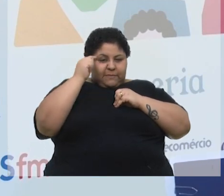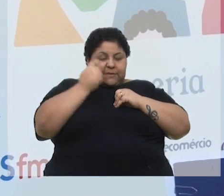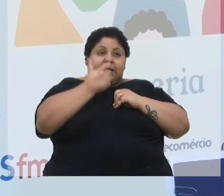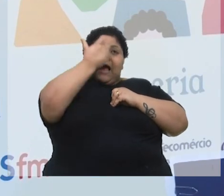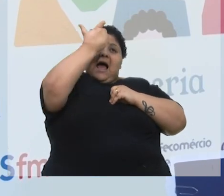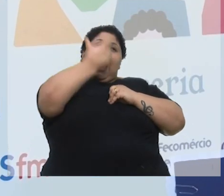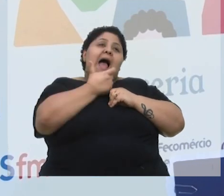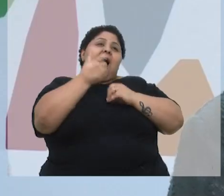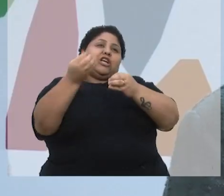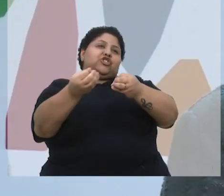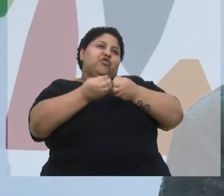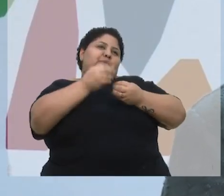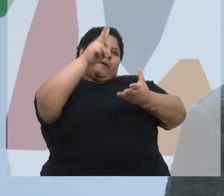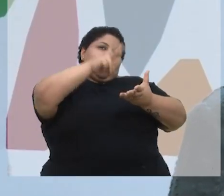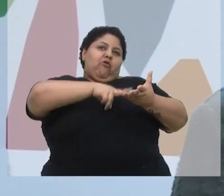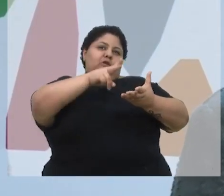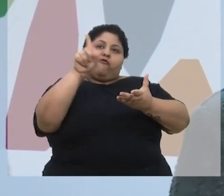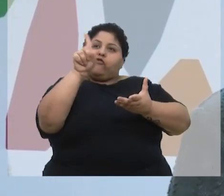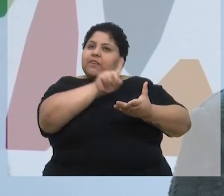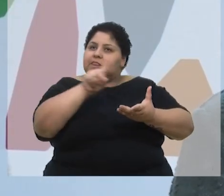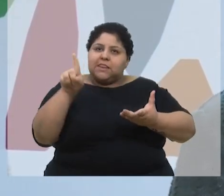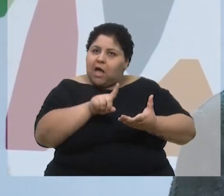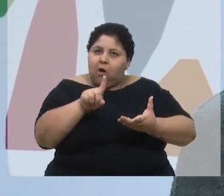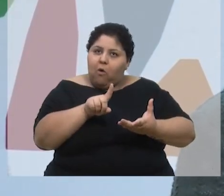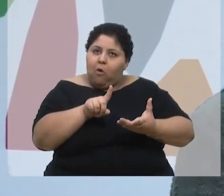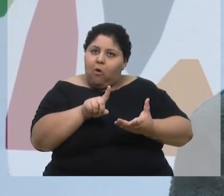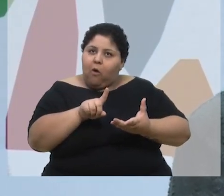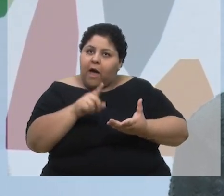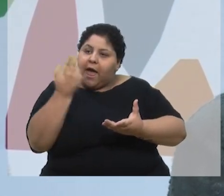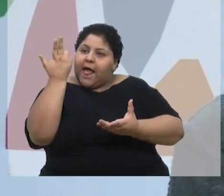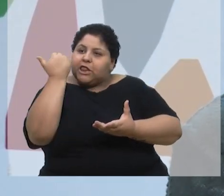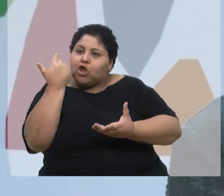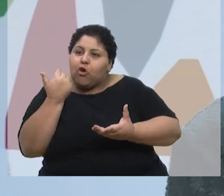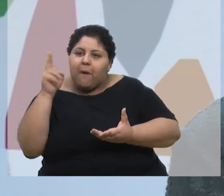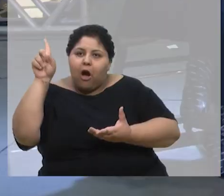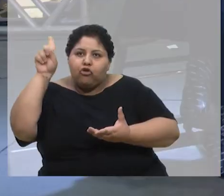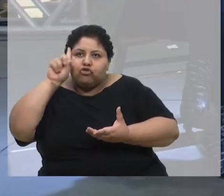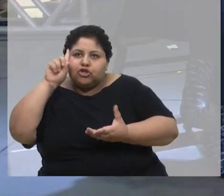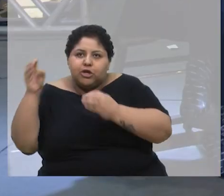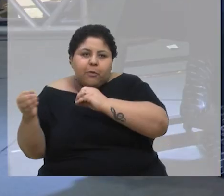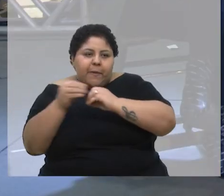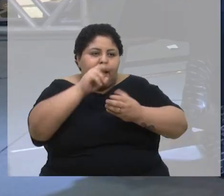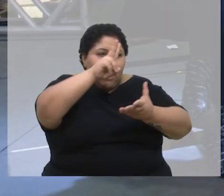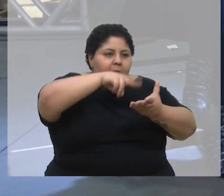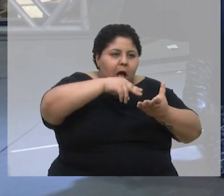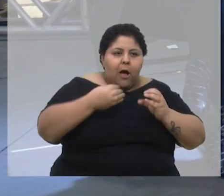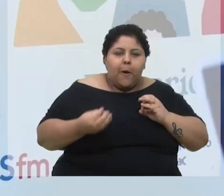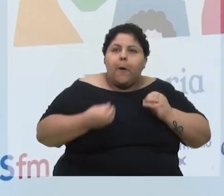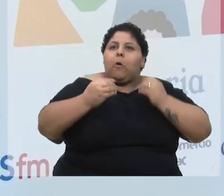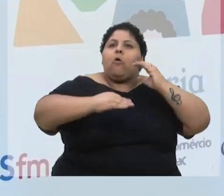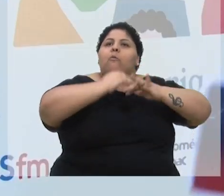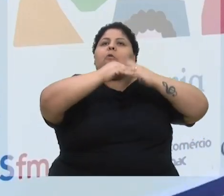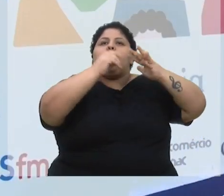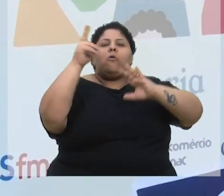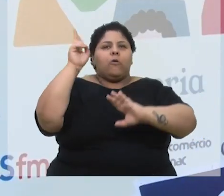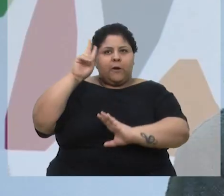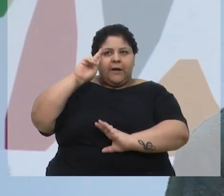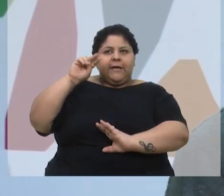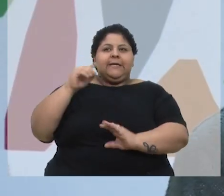convivo com a literatura há muito tempo, eu me apaixonei por ela na graduação e no mestrado. Só que na pandemia, né, eu me lembro muito bem que no